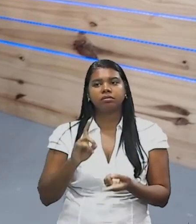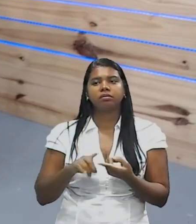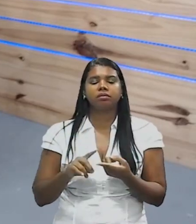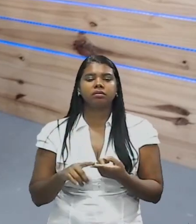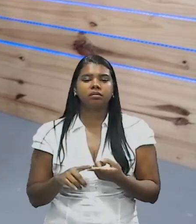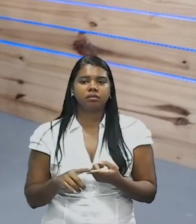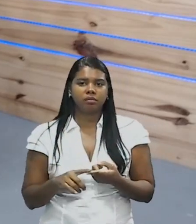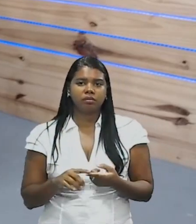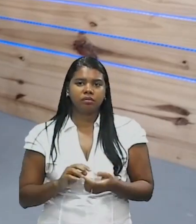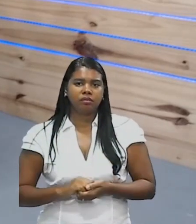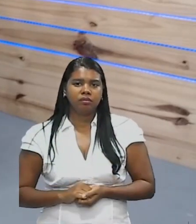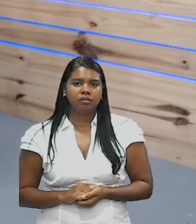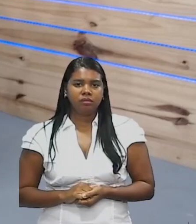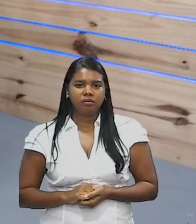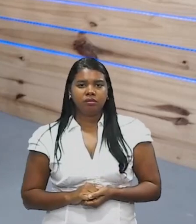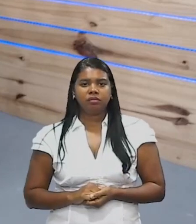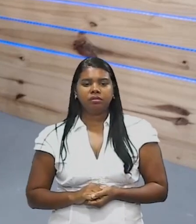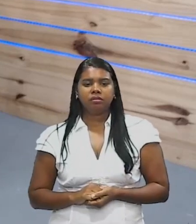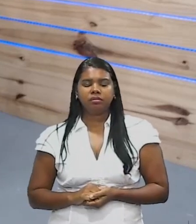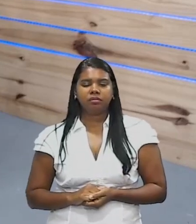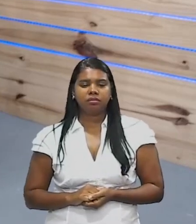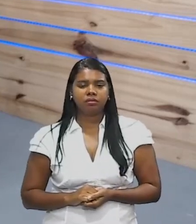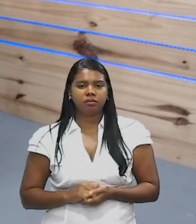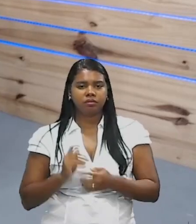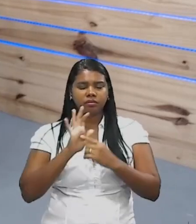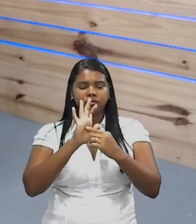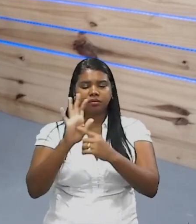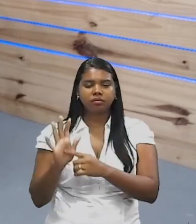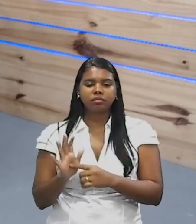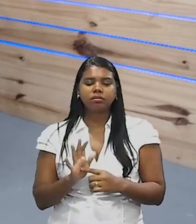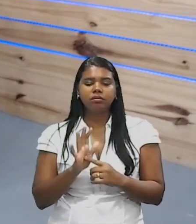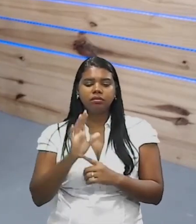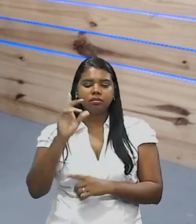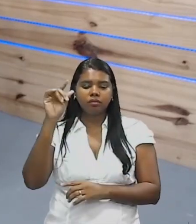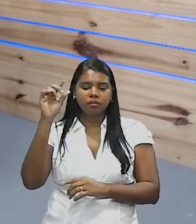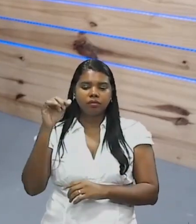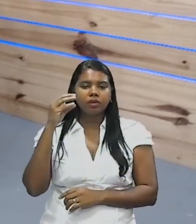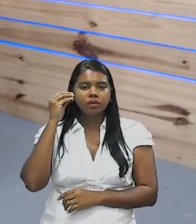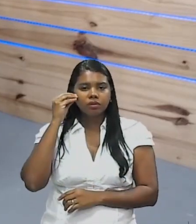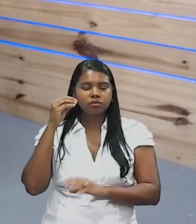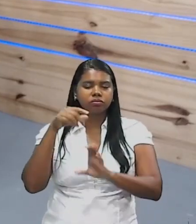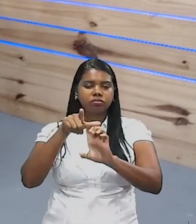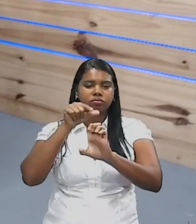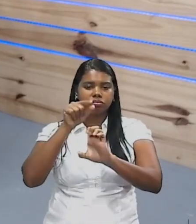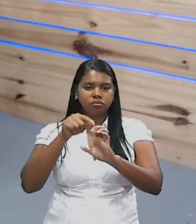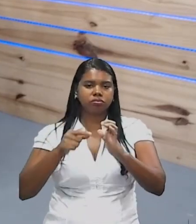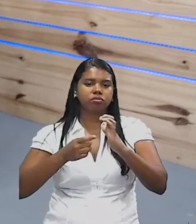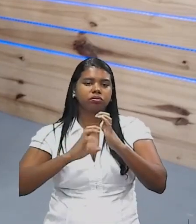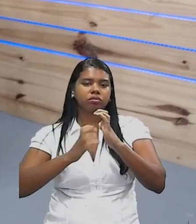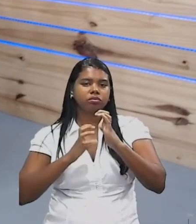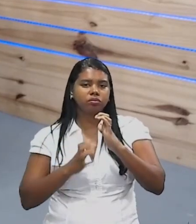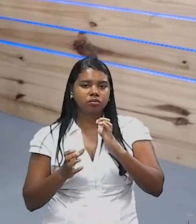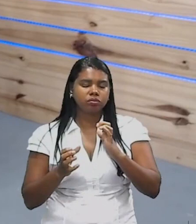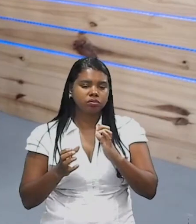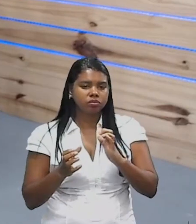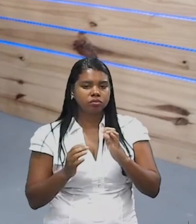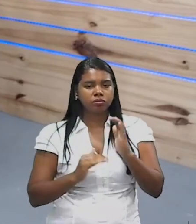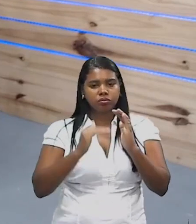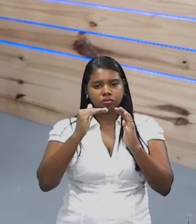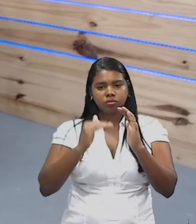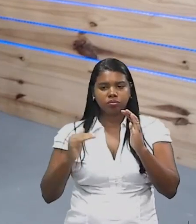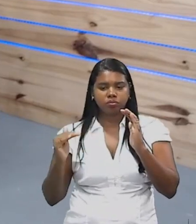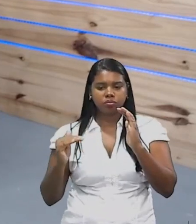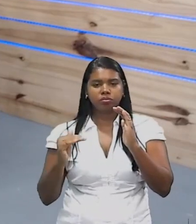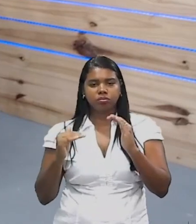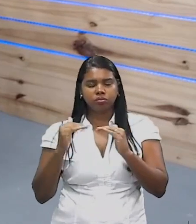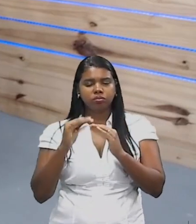as auditorias internas, né? Então, esse custo, ele depende do nível de maturidade da empresa e eu acredito do tamanho, do nível de